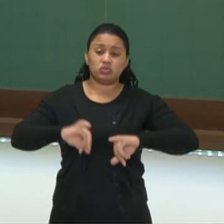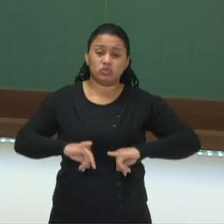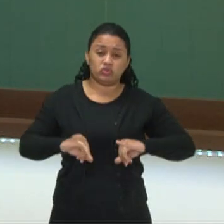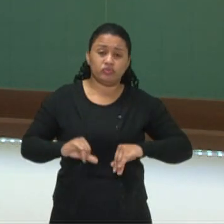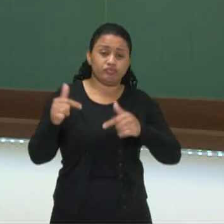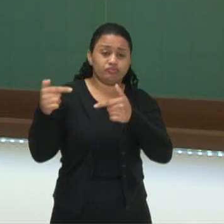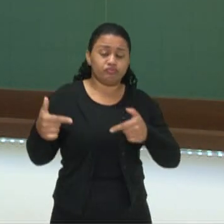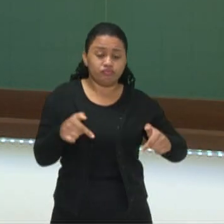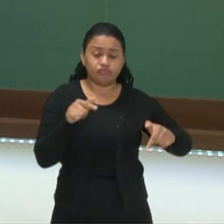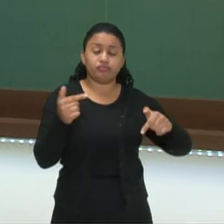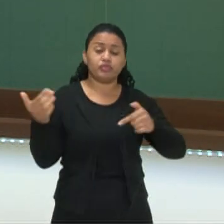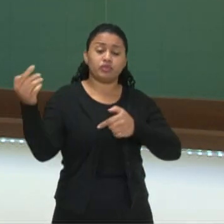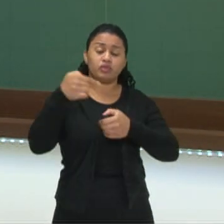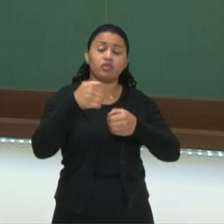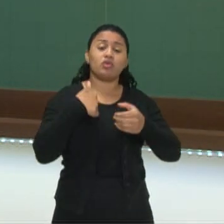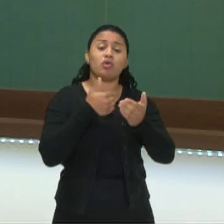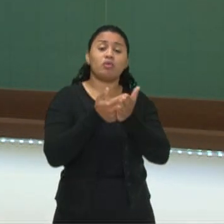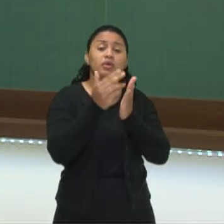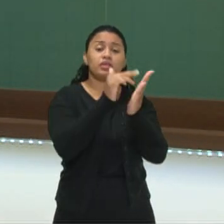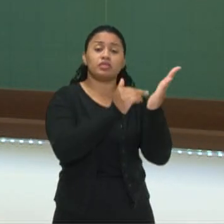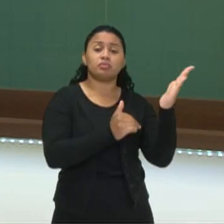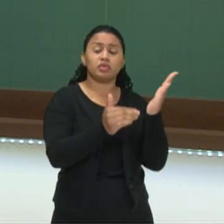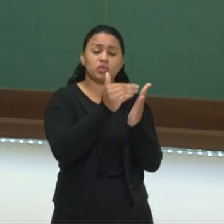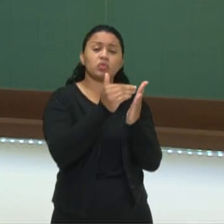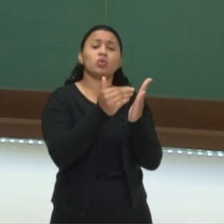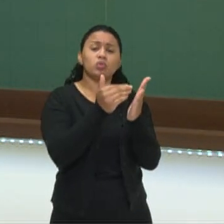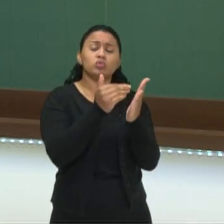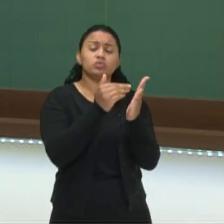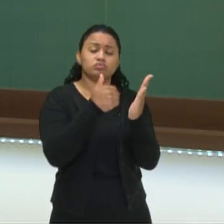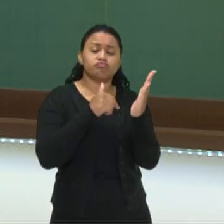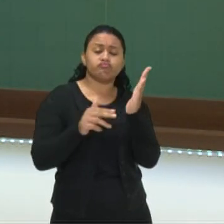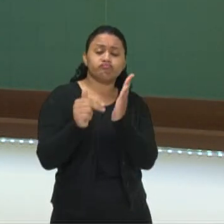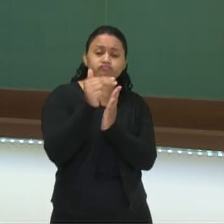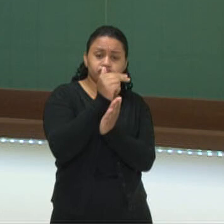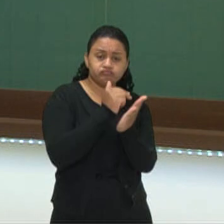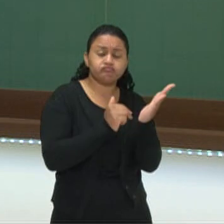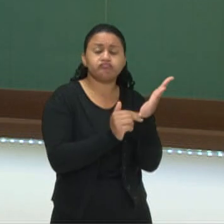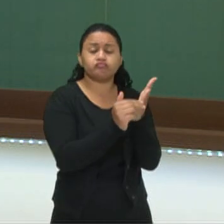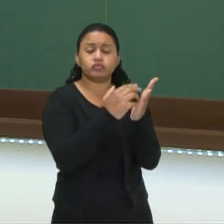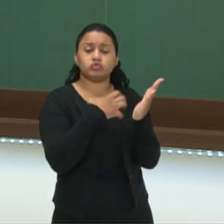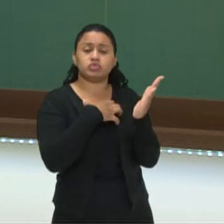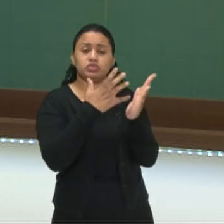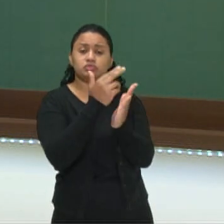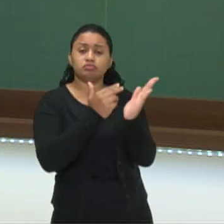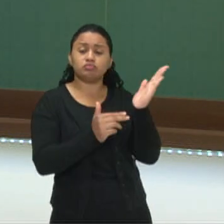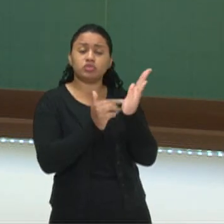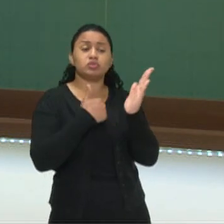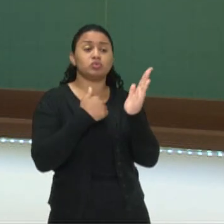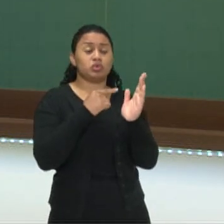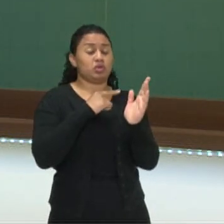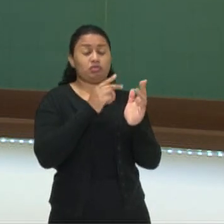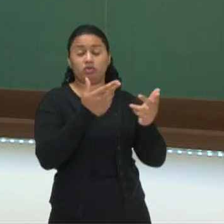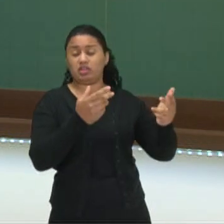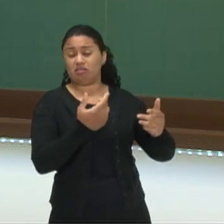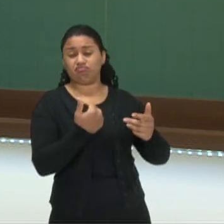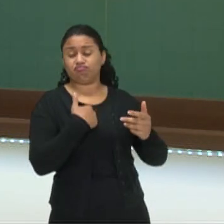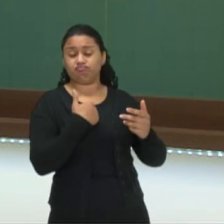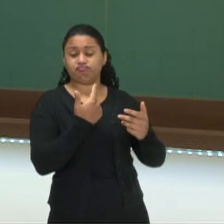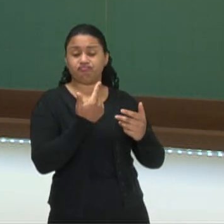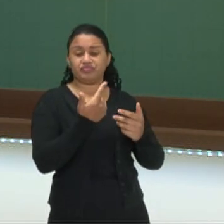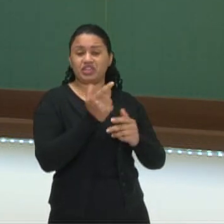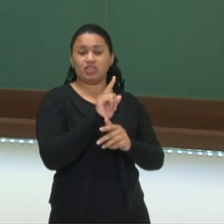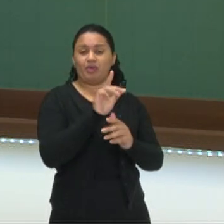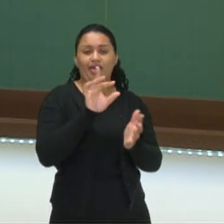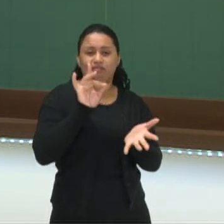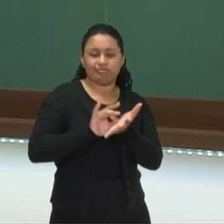ele começa a pintura mais ou menos baseada na pintura metafísica de Chirino. Ele já tinha aquela coisa de trazer o irreal e trazer o inconsciente. Ele